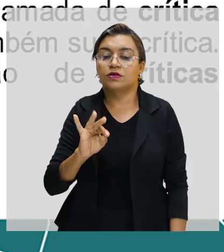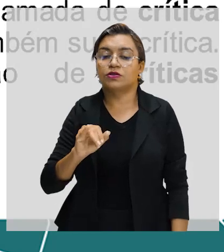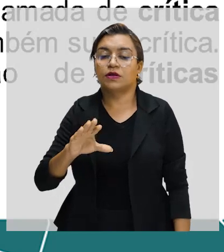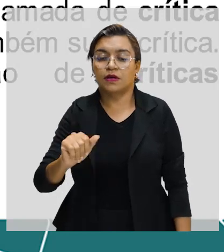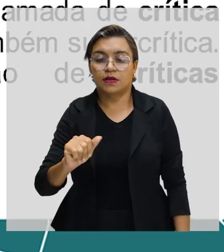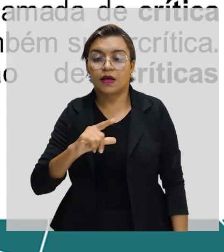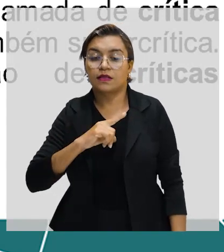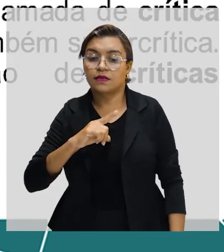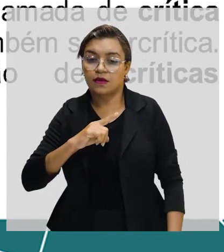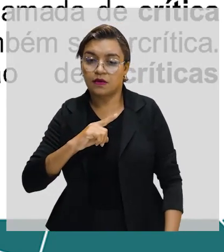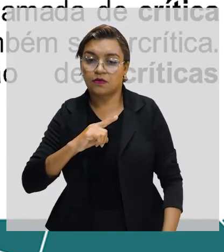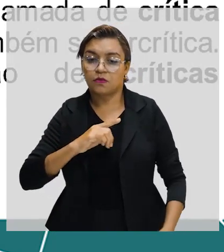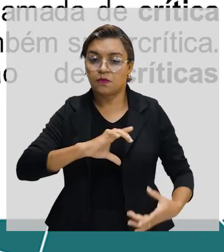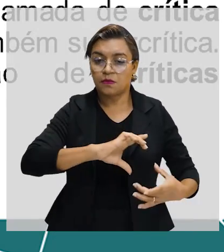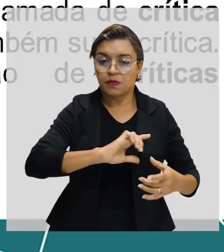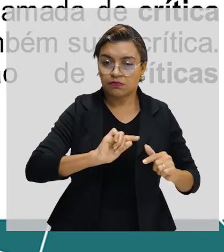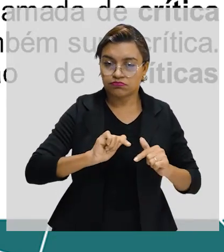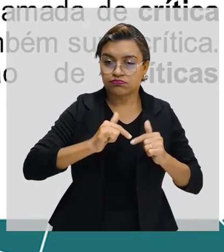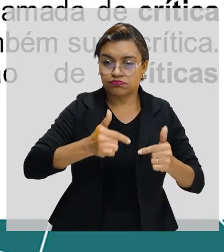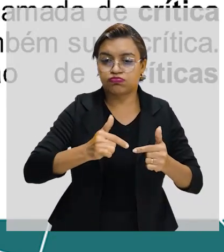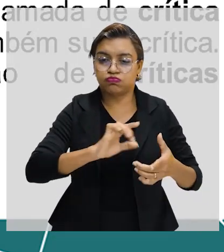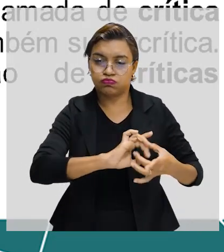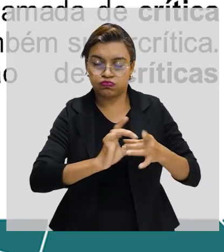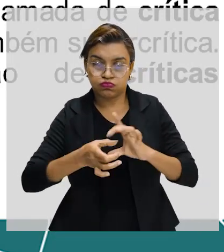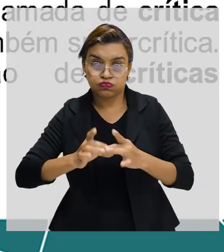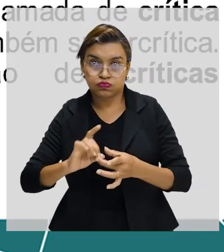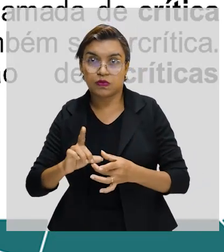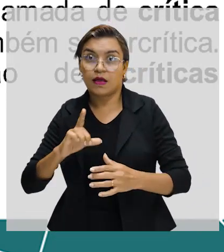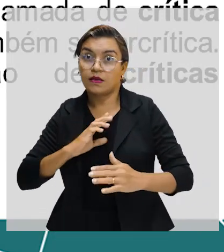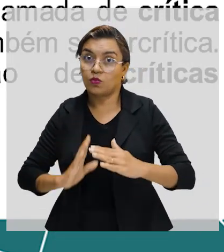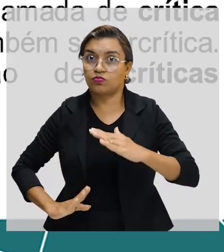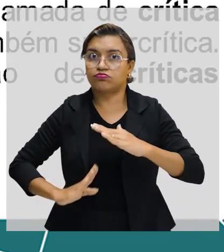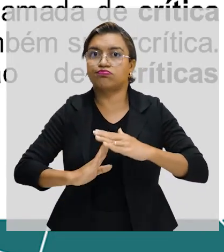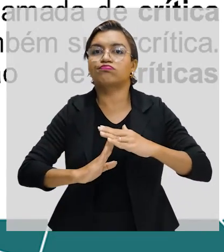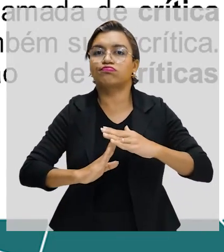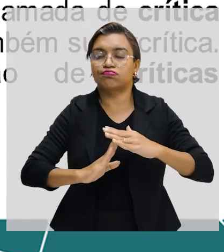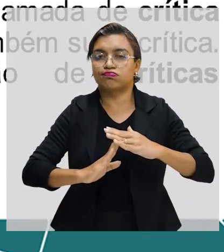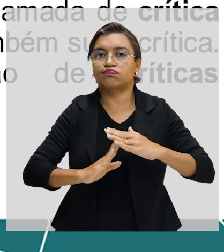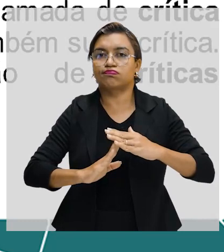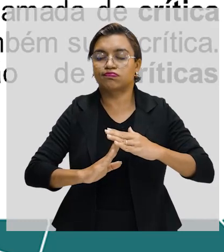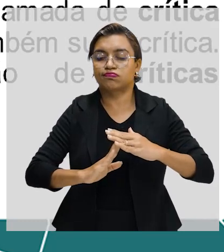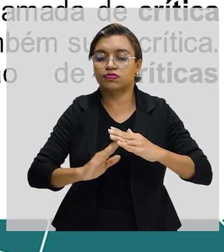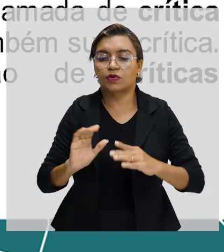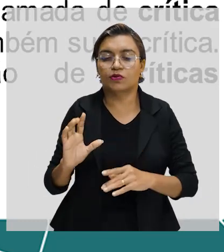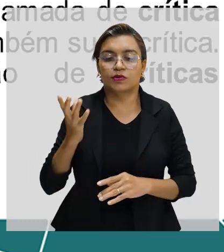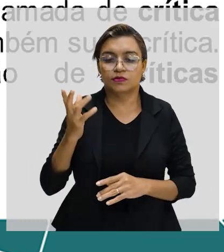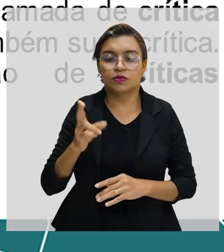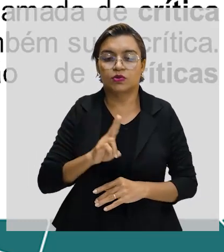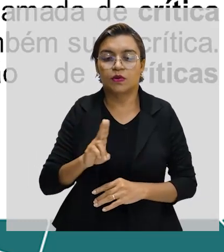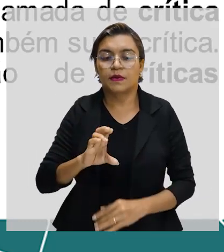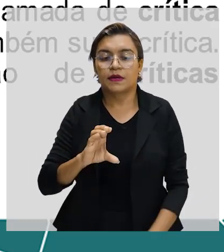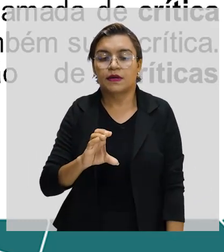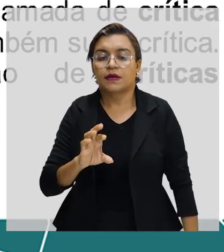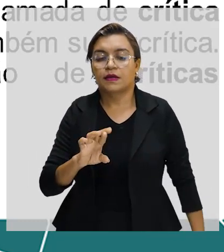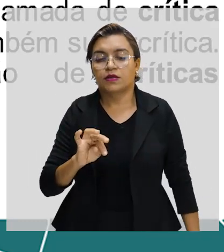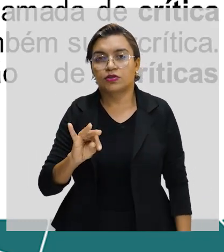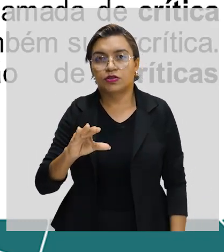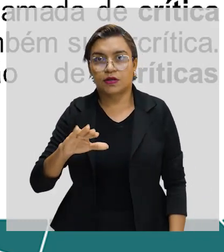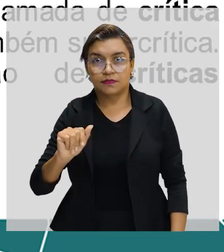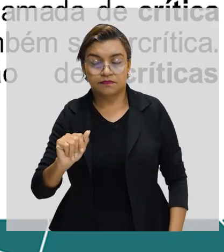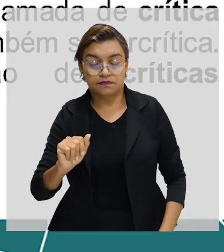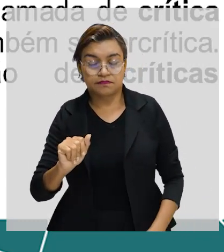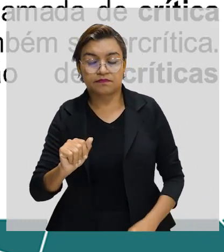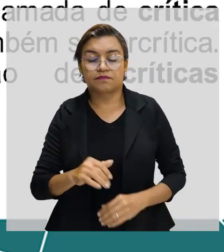uma reação em cadeia, que ela alcançou seu limite ali, né, de acontecimento, nós chamamos de crítica. Tá ok?